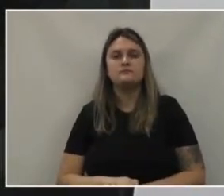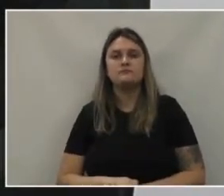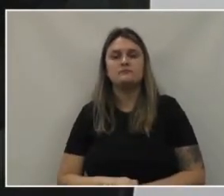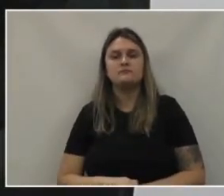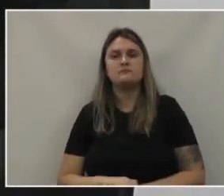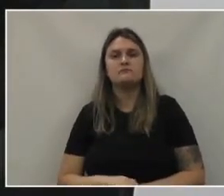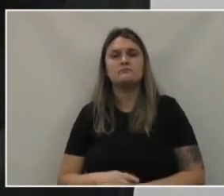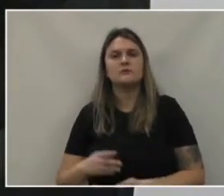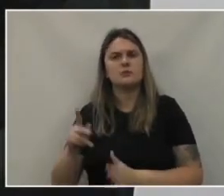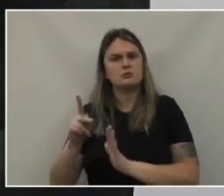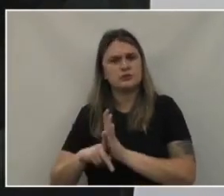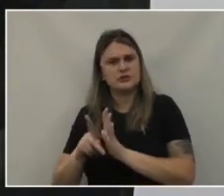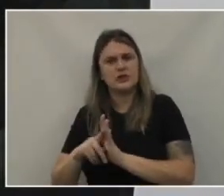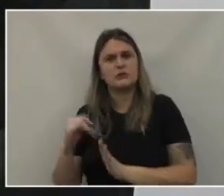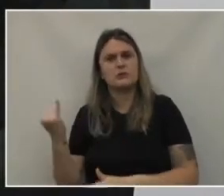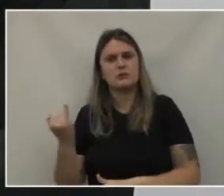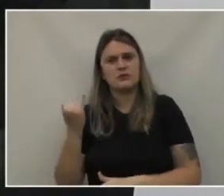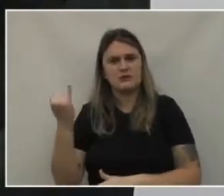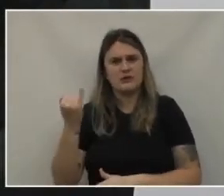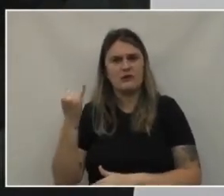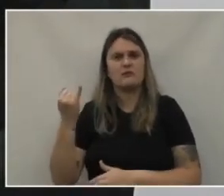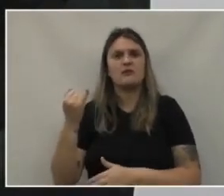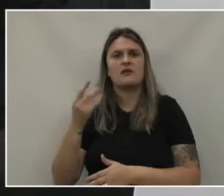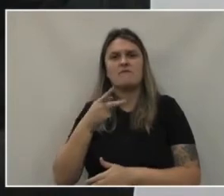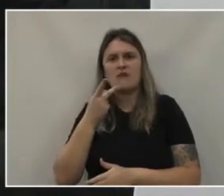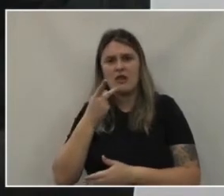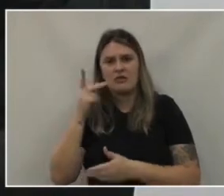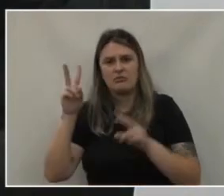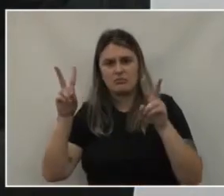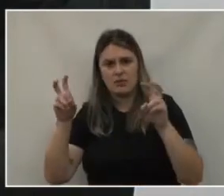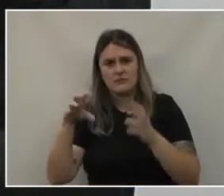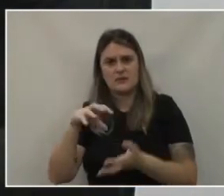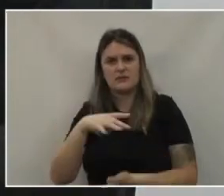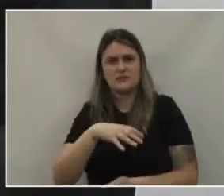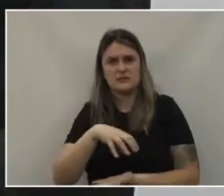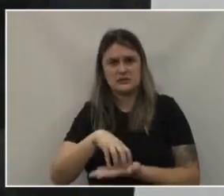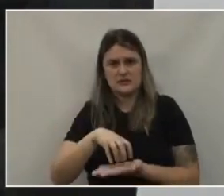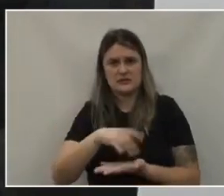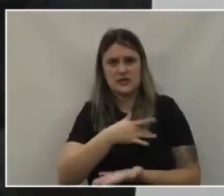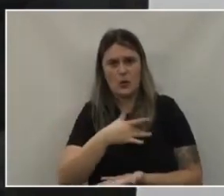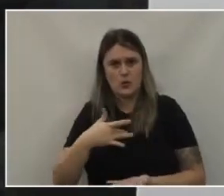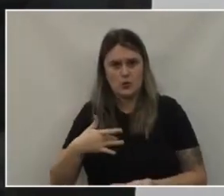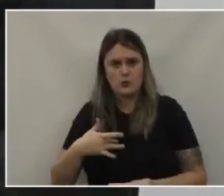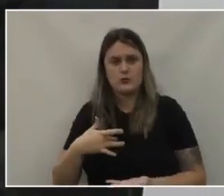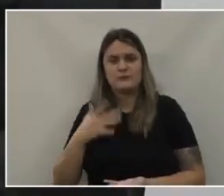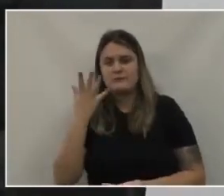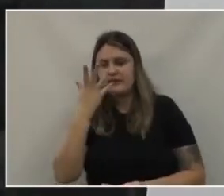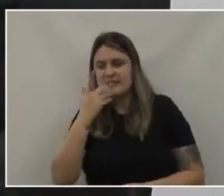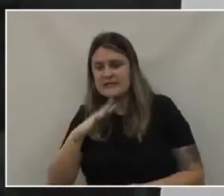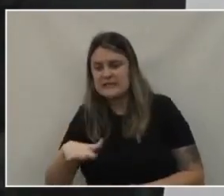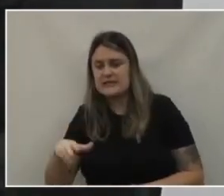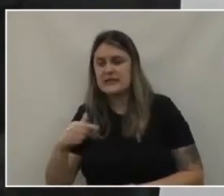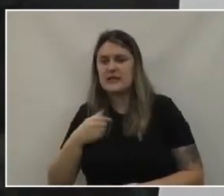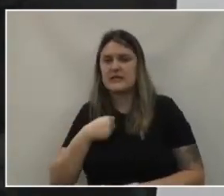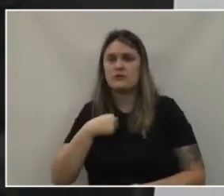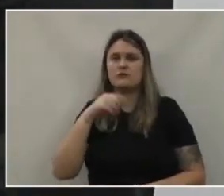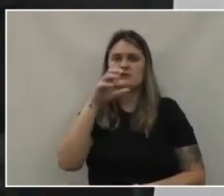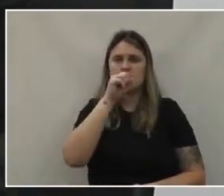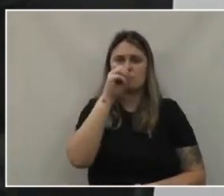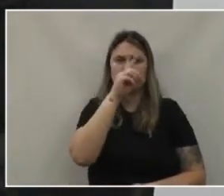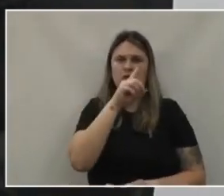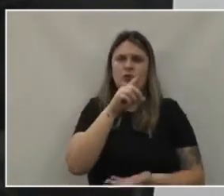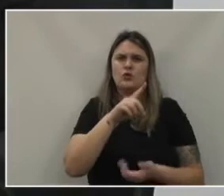Isso aqui é um projeto muito importante, né, onde se fala em saúde, né, crianças. Fim de semana eu estava meio enfermo, fiquei em